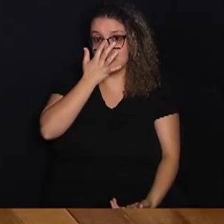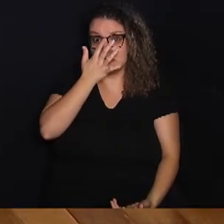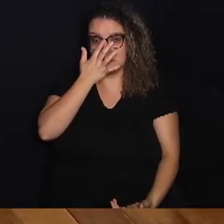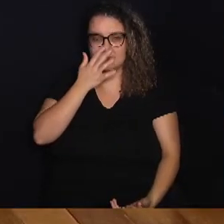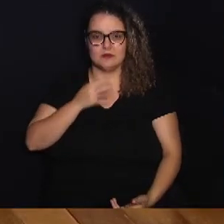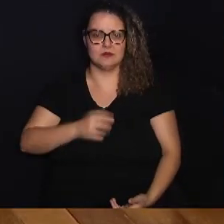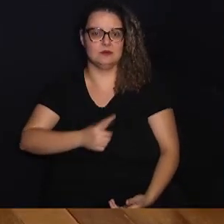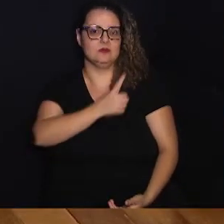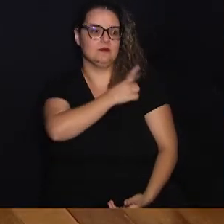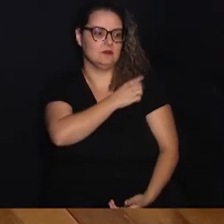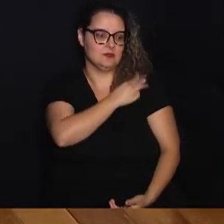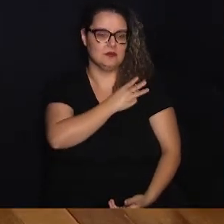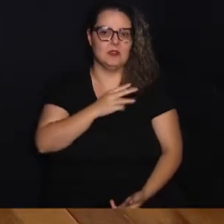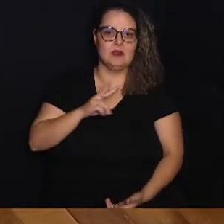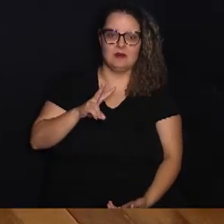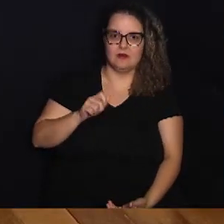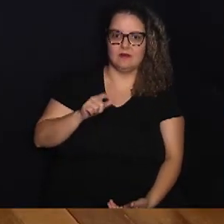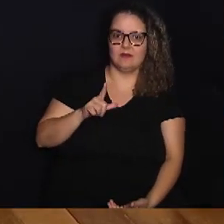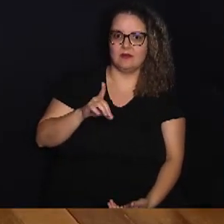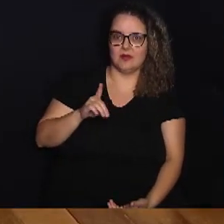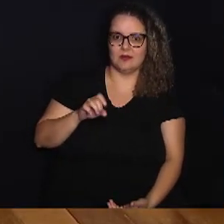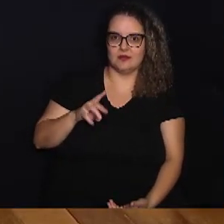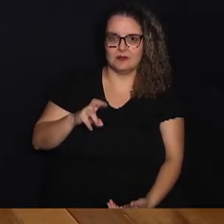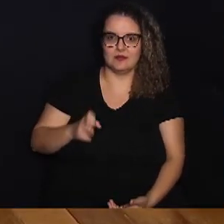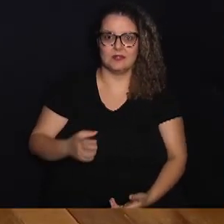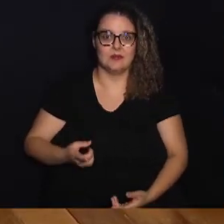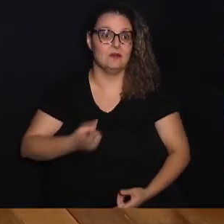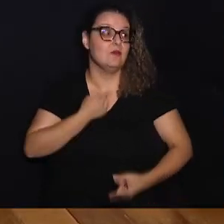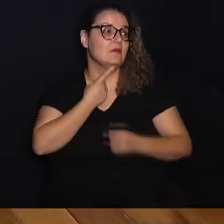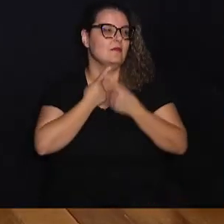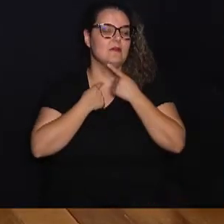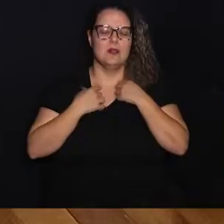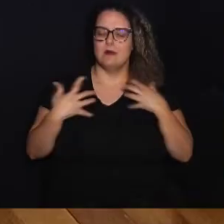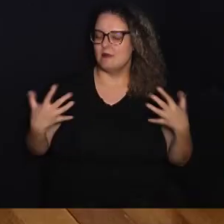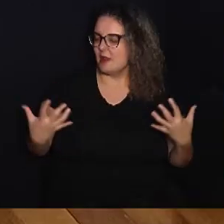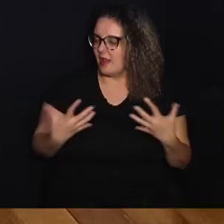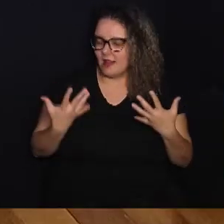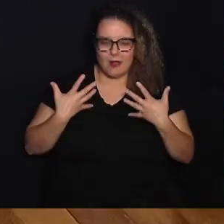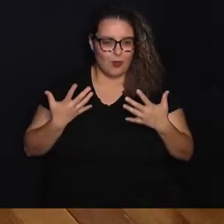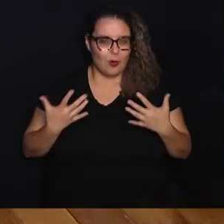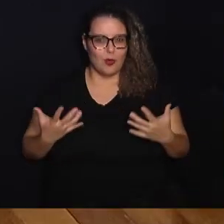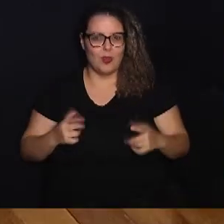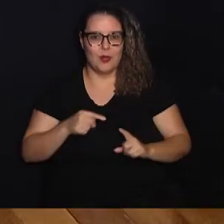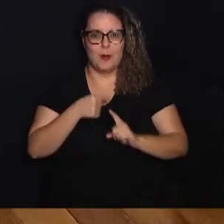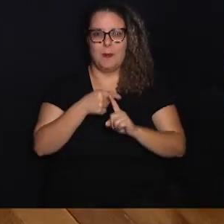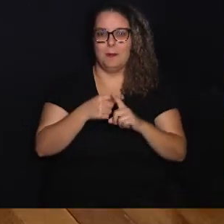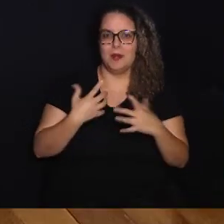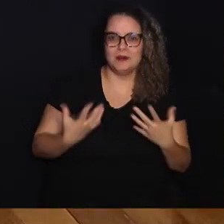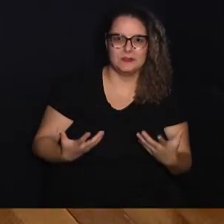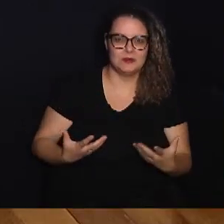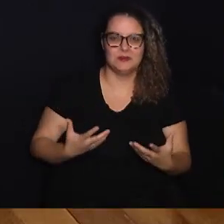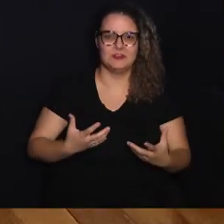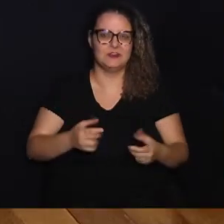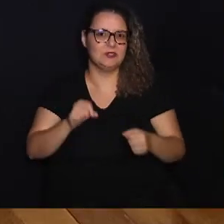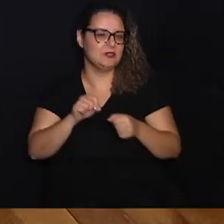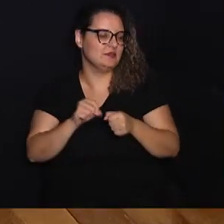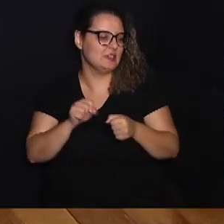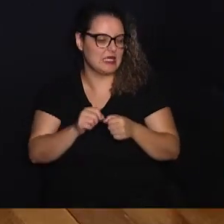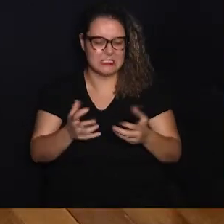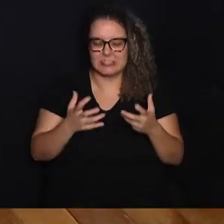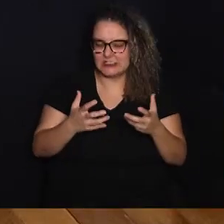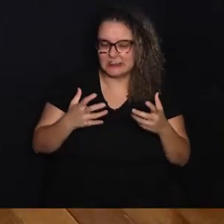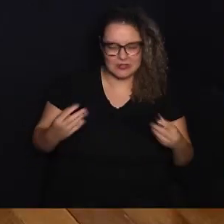ensino médio Waldorf, você vê eles cheios de vontade. Sabe, aquela vontade positiva de fazer,